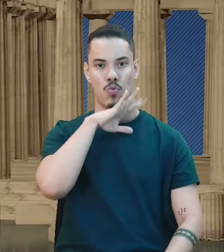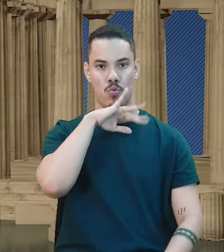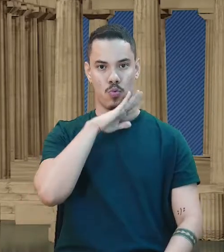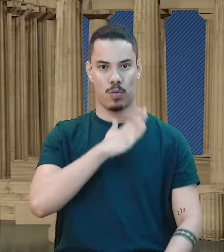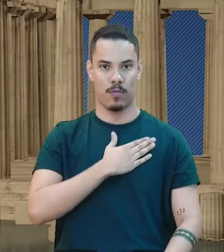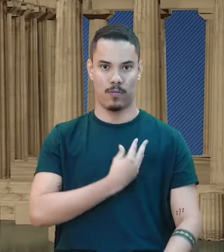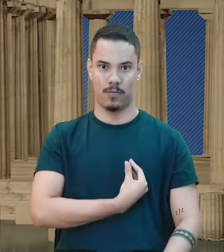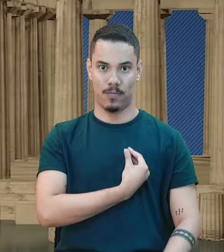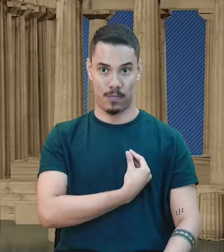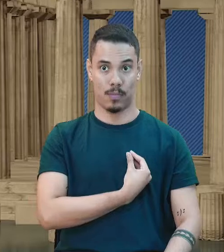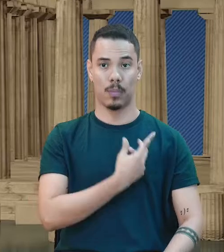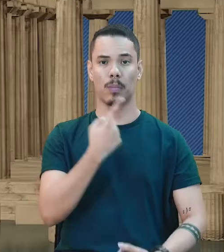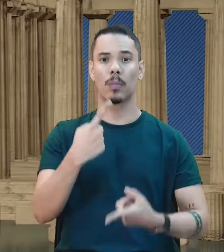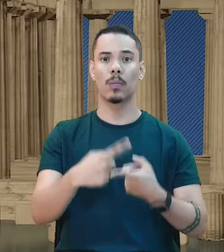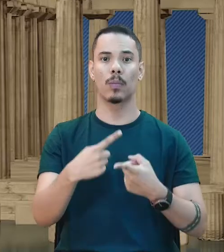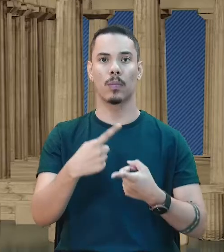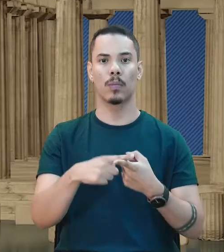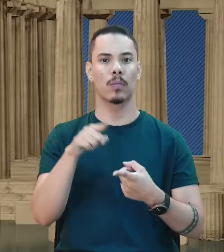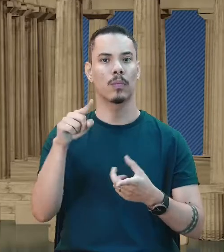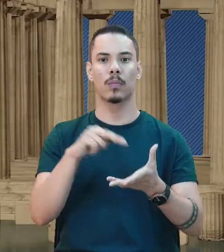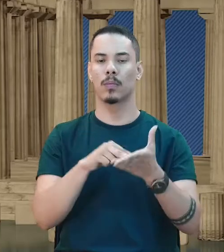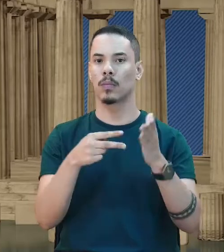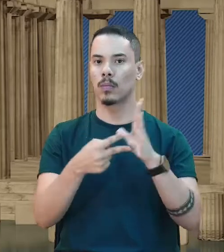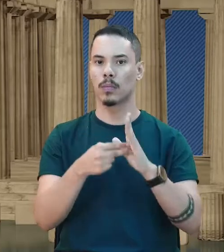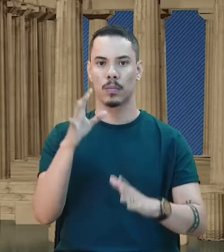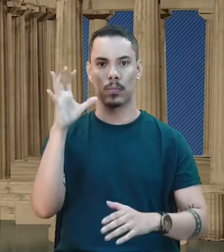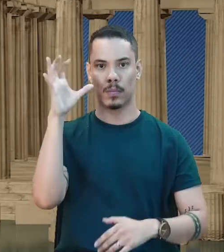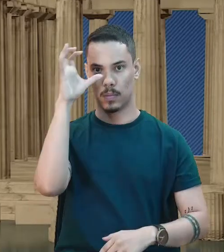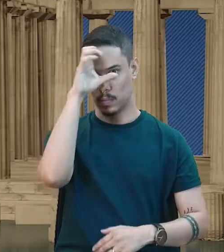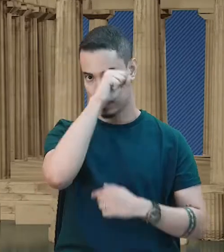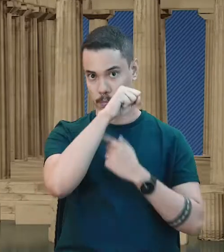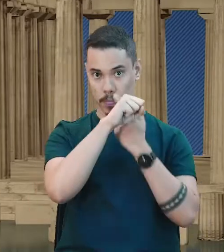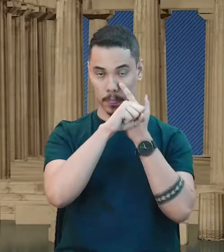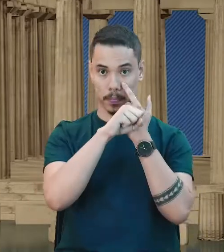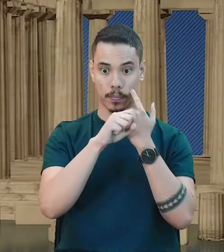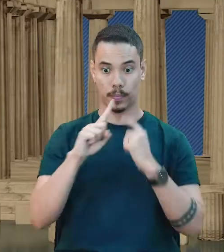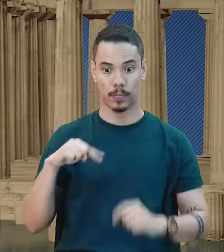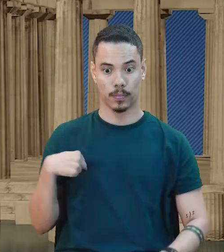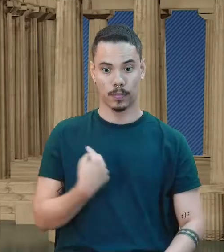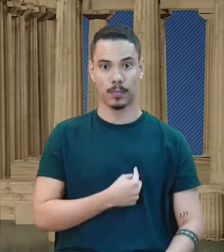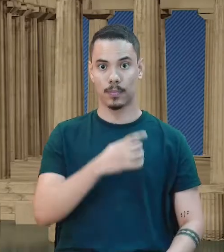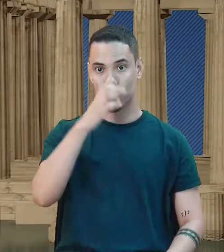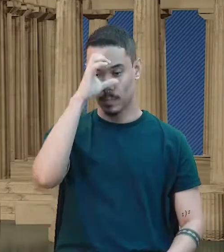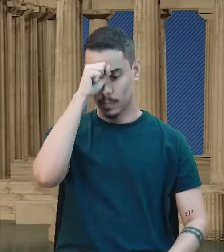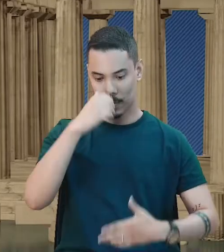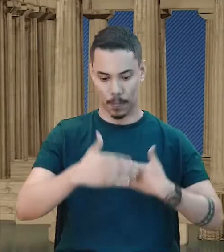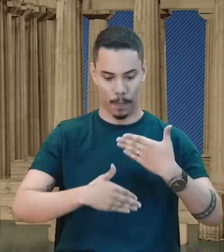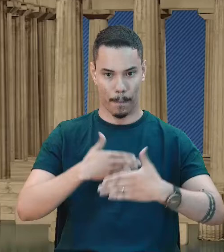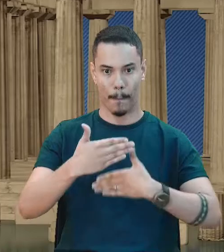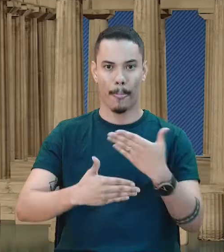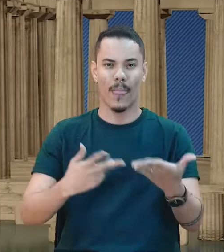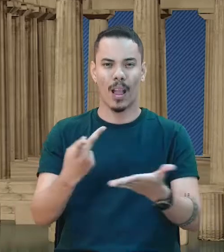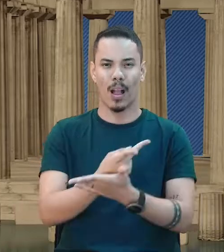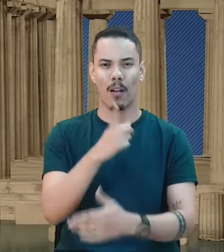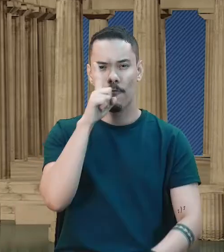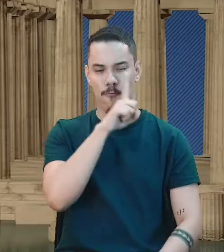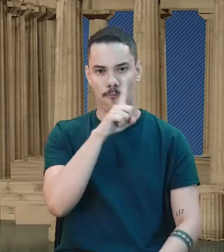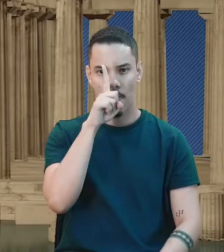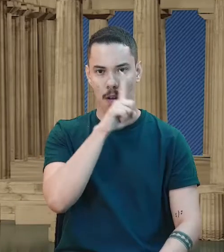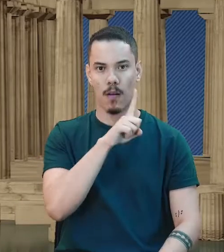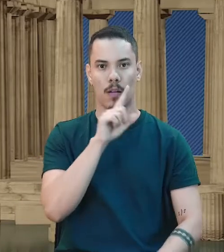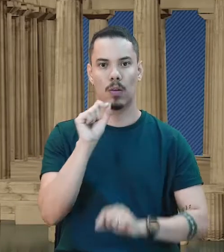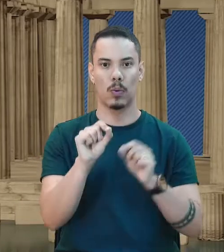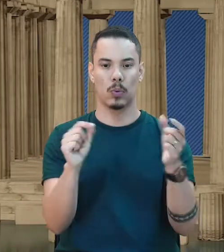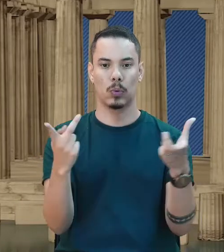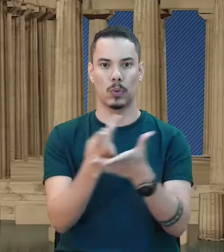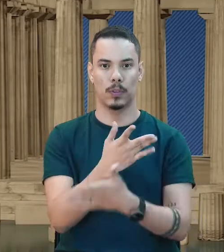vida, porque isso é um aprendizado e a gente aprende, a gente cresce com os nossos erros, com aquilo que acontece em